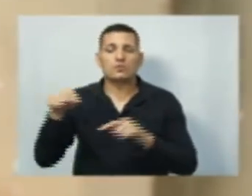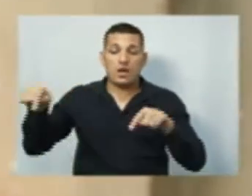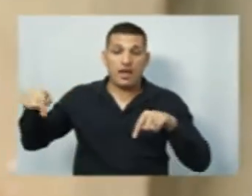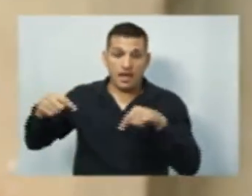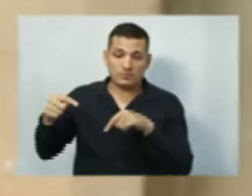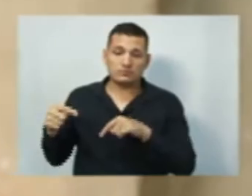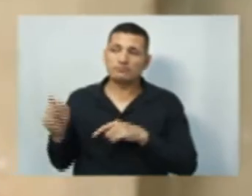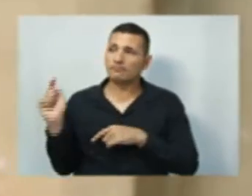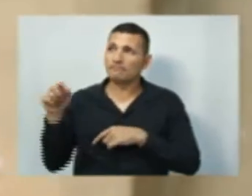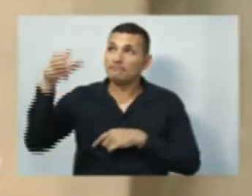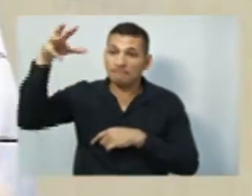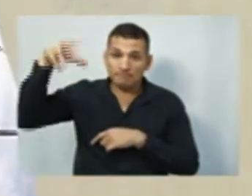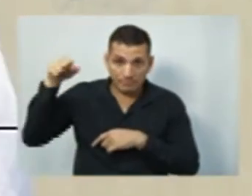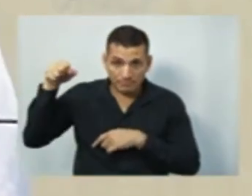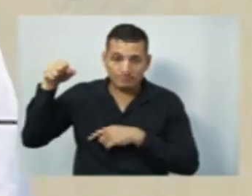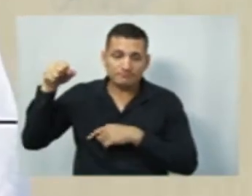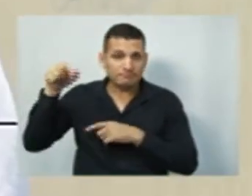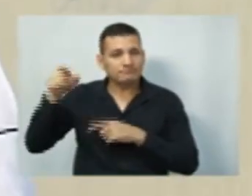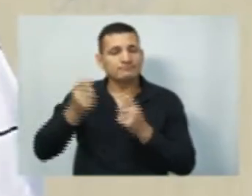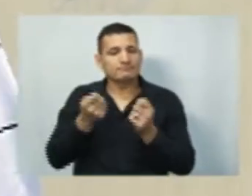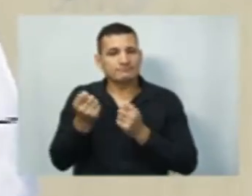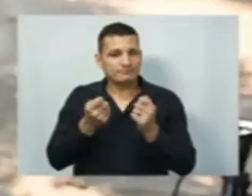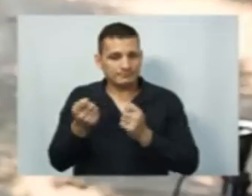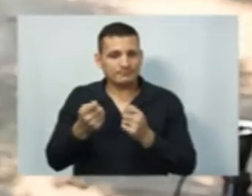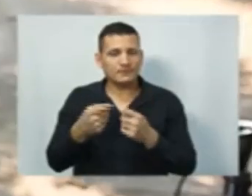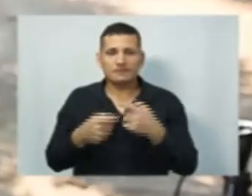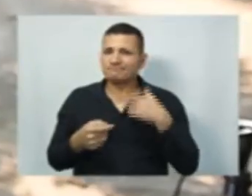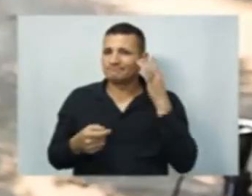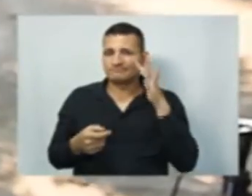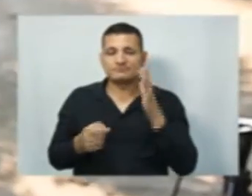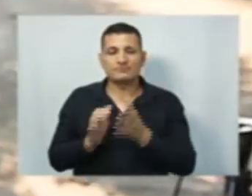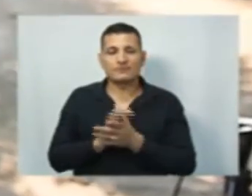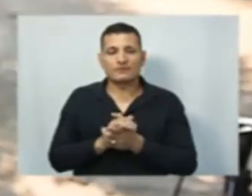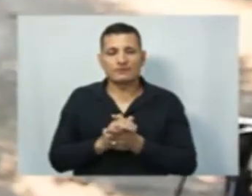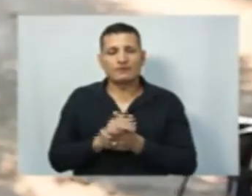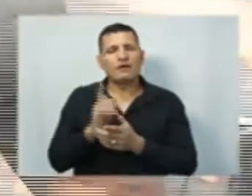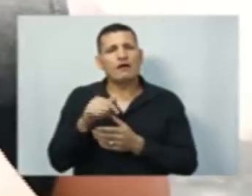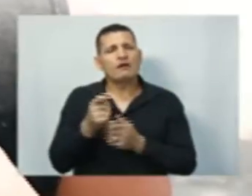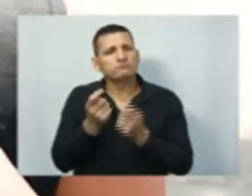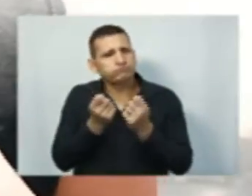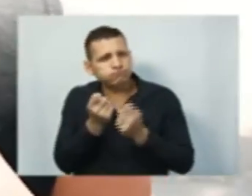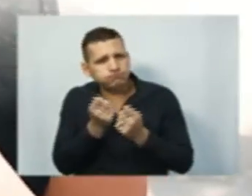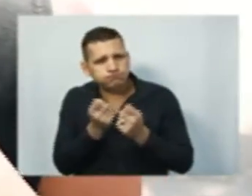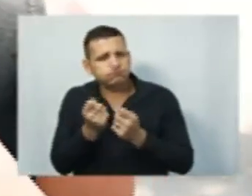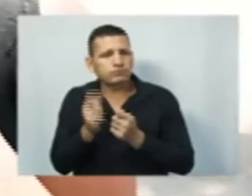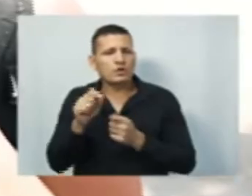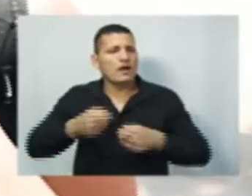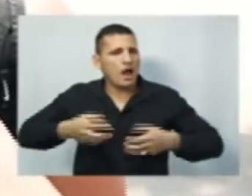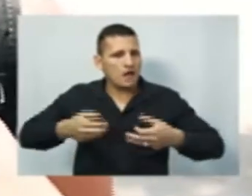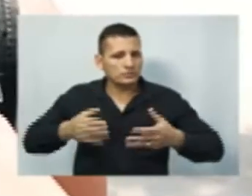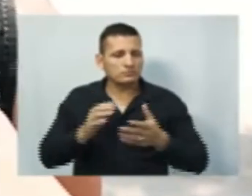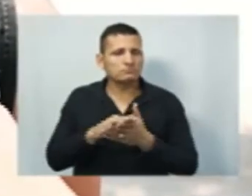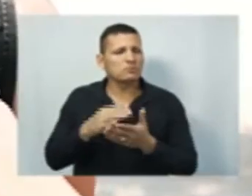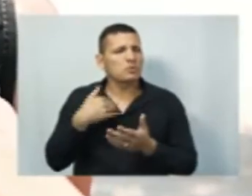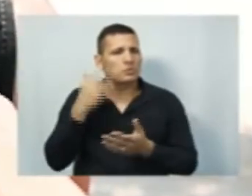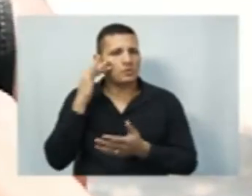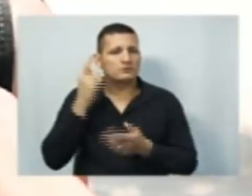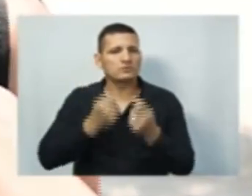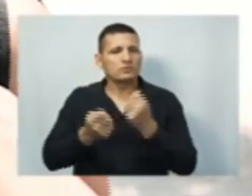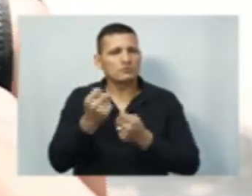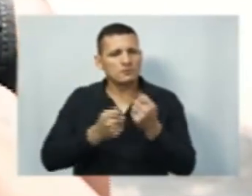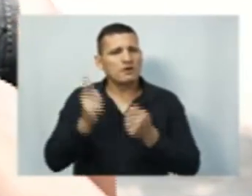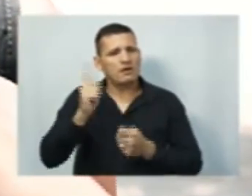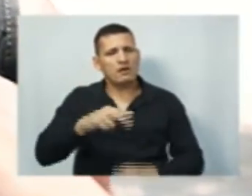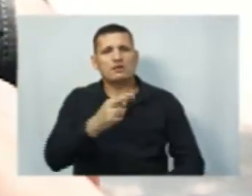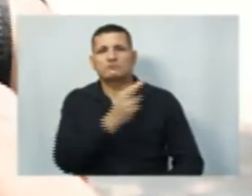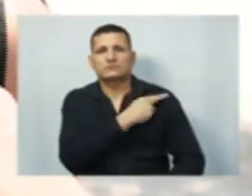aí eu vou economizar, entendeu? Rapaz, não sei não. Poupação e diminuição de gasto. Basicamente, a economia, eu acho que é algo